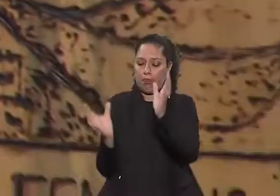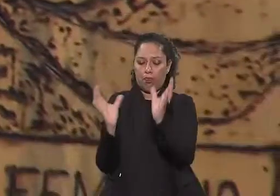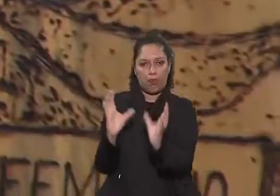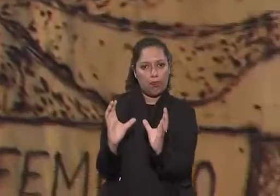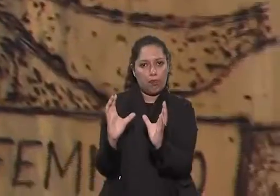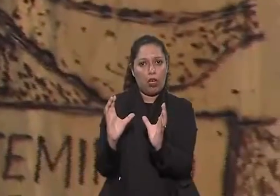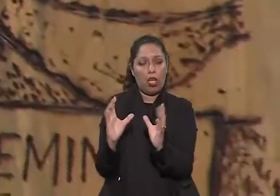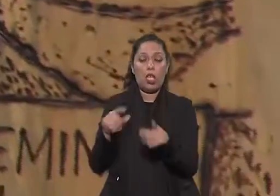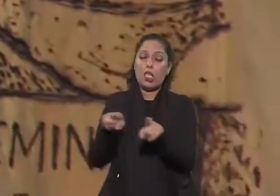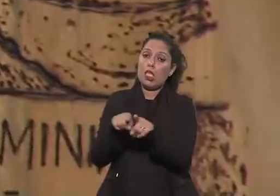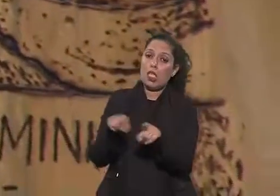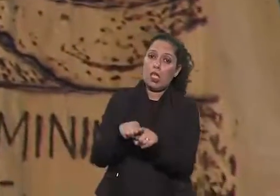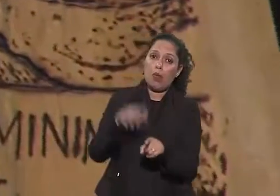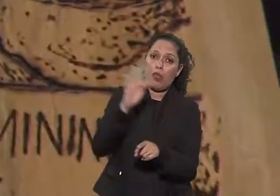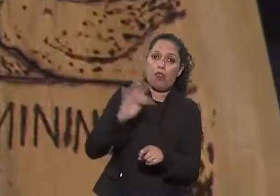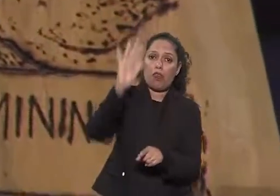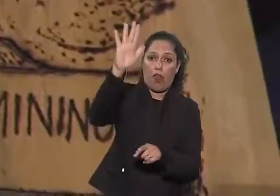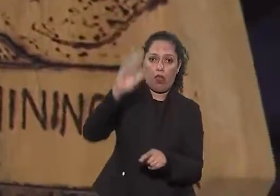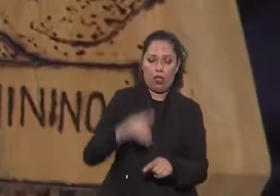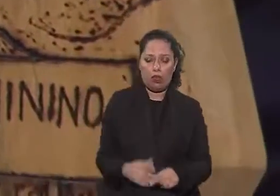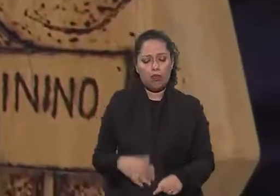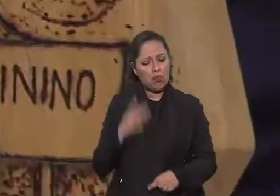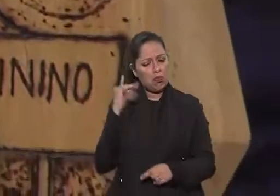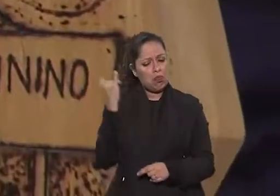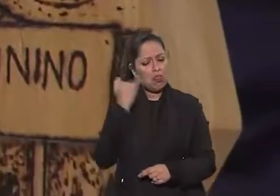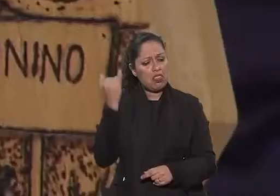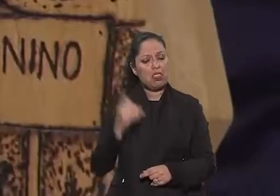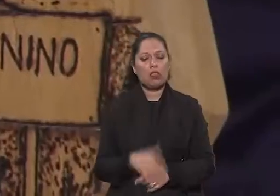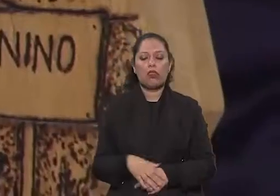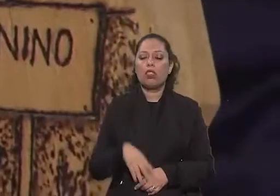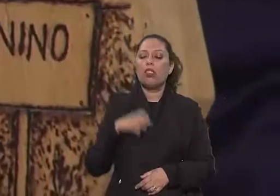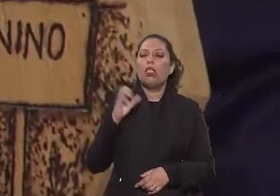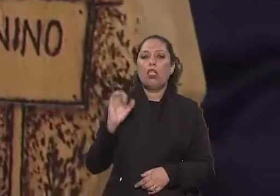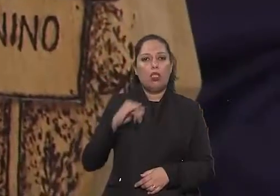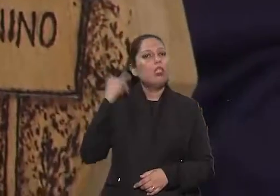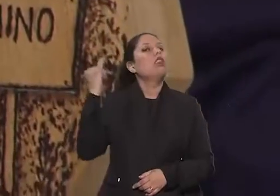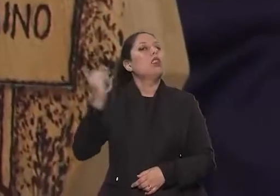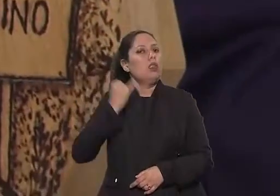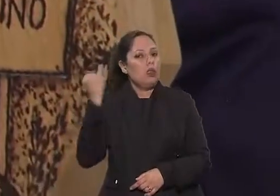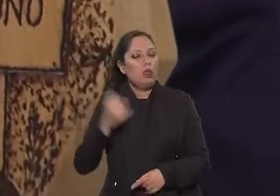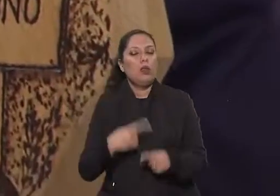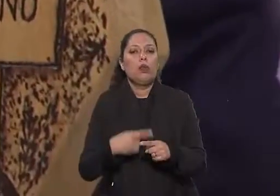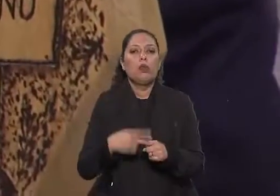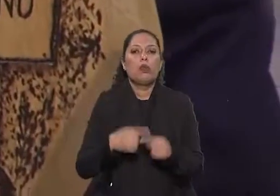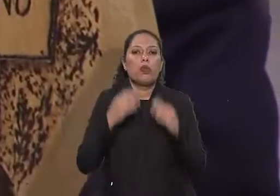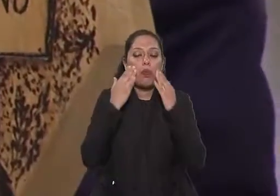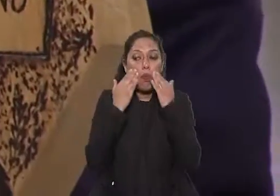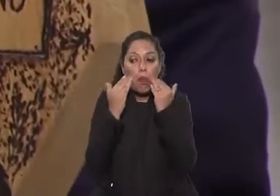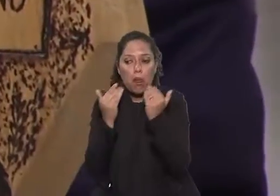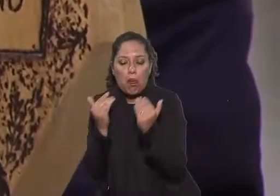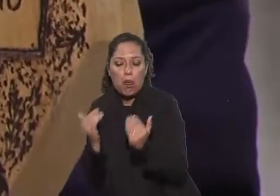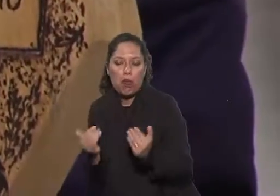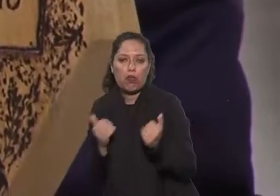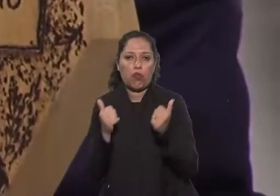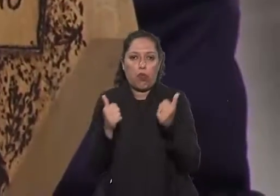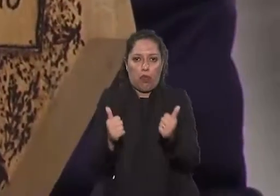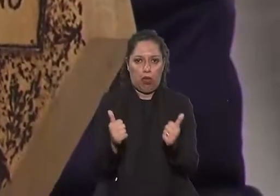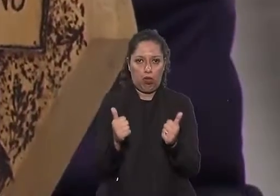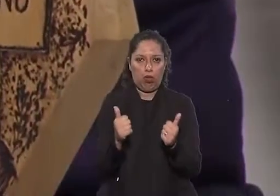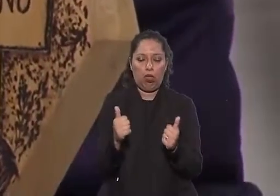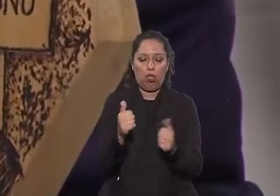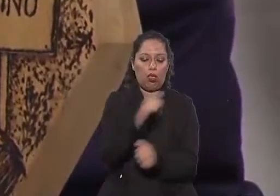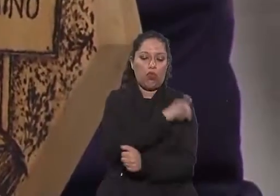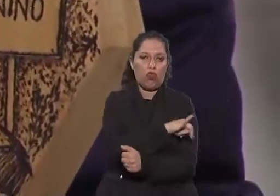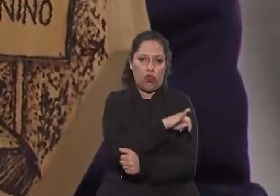representando exatamente da notoriedade ao nosso espaço aos nossos territórios e faz parte exatamente aquilo que a gente defende com